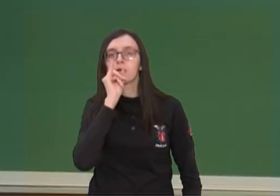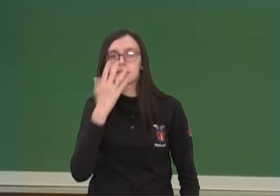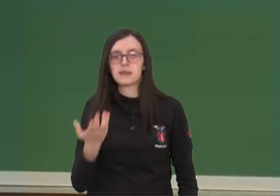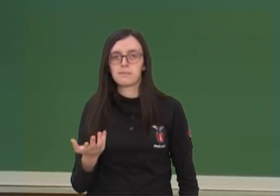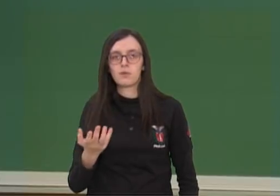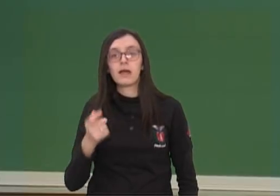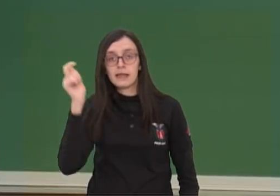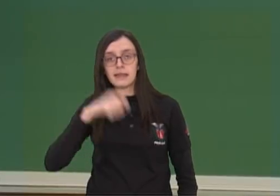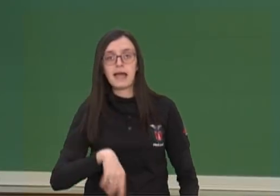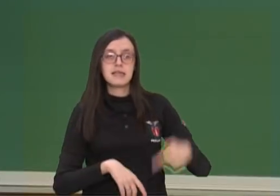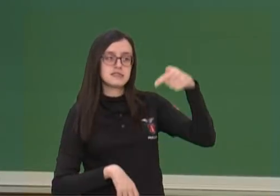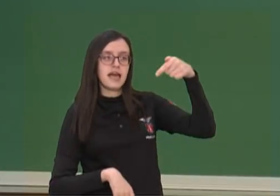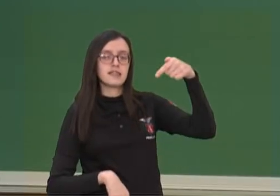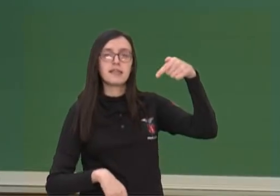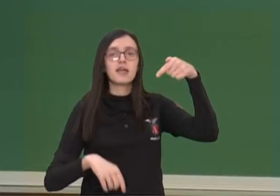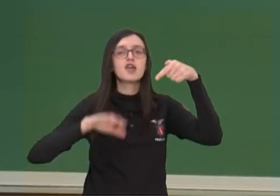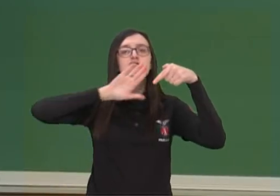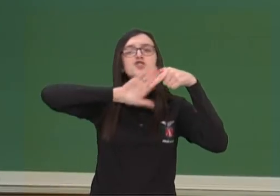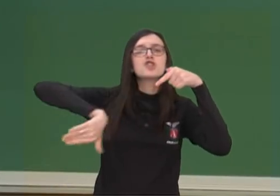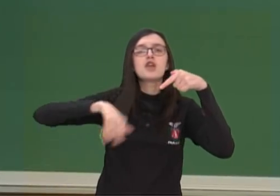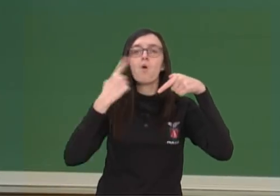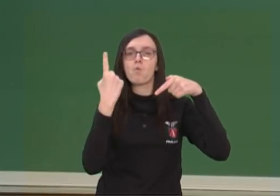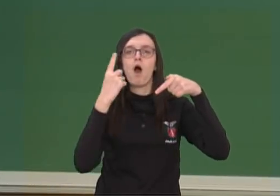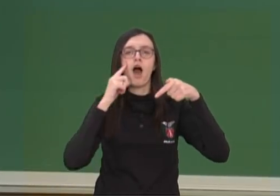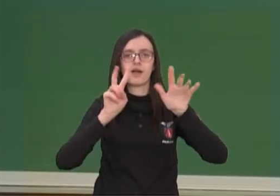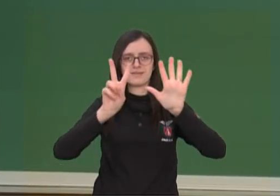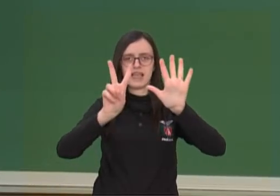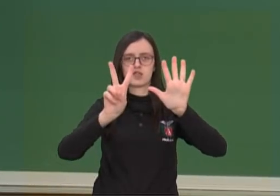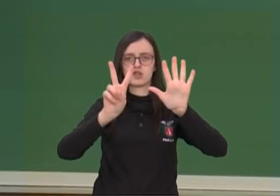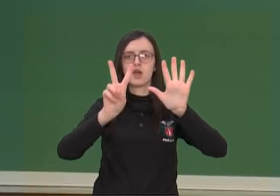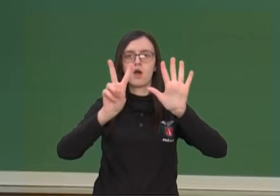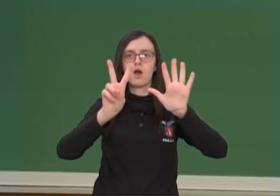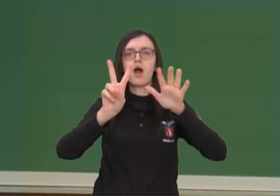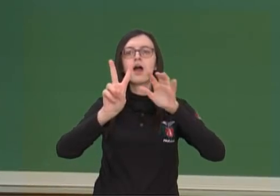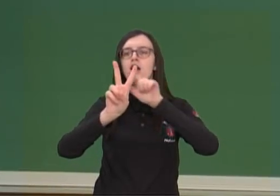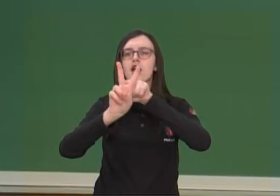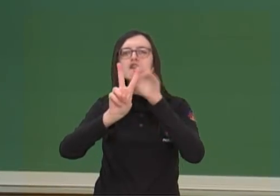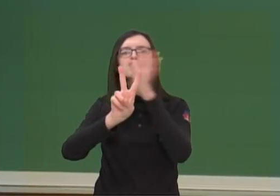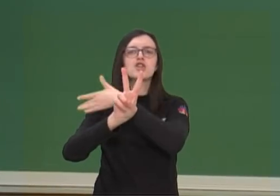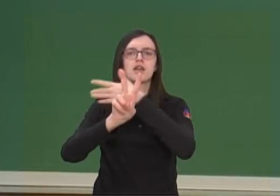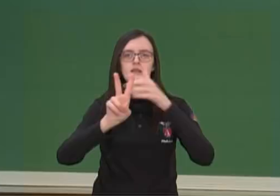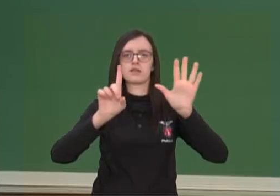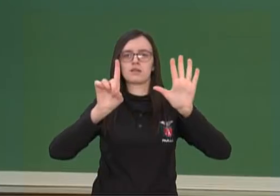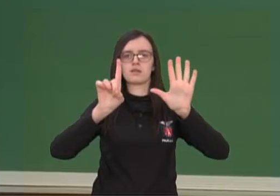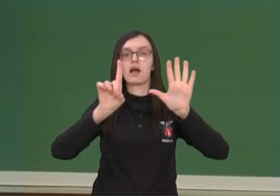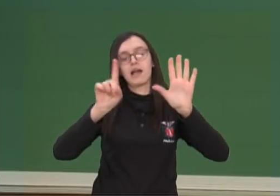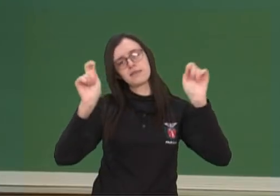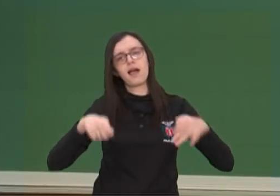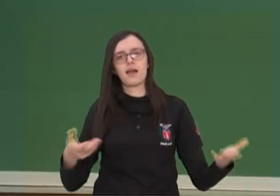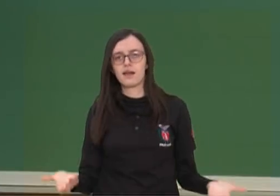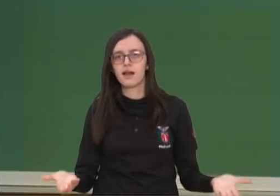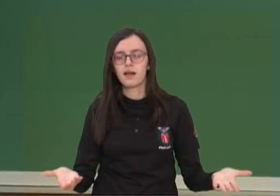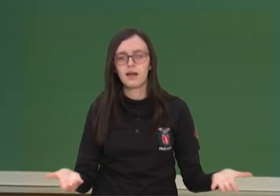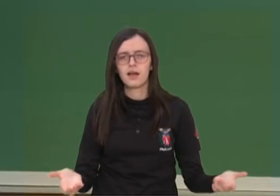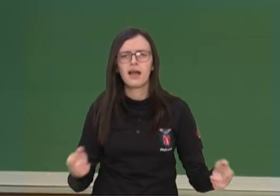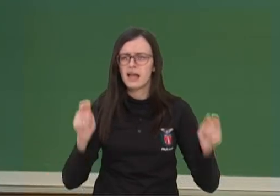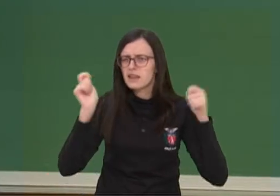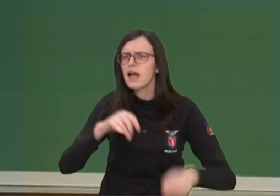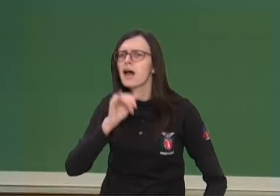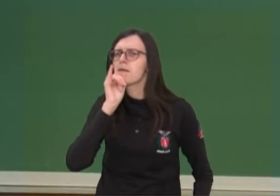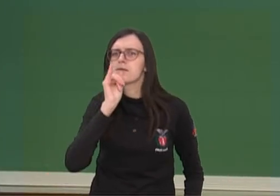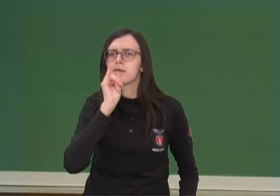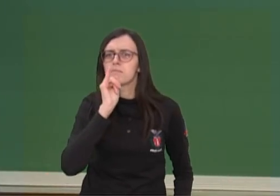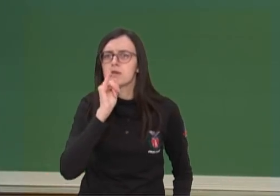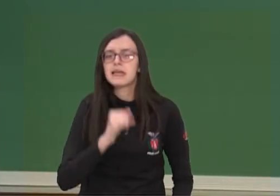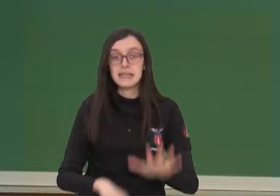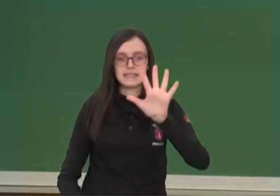7? Consigo. Se eu tenho 7, vou tirar 1? Beleza, eu consigo. Agora, eu consigo tirar 8